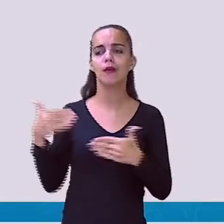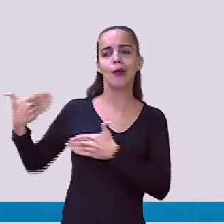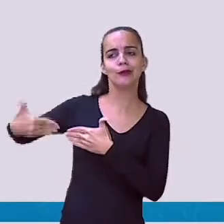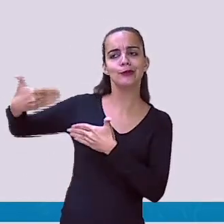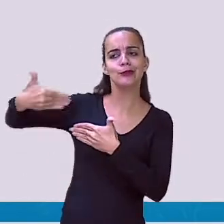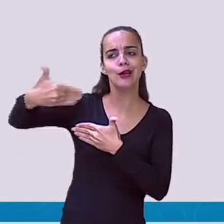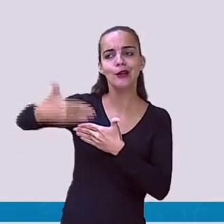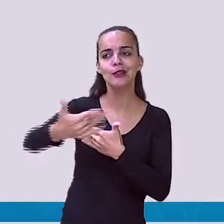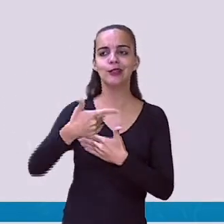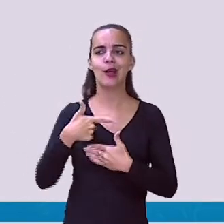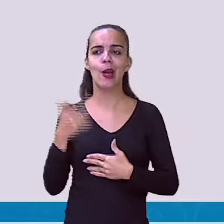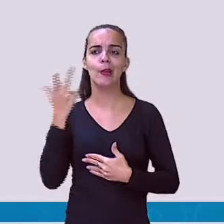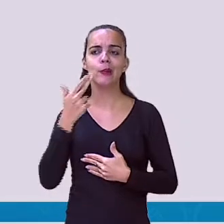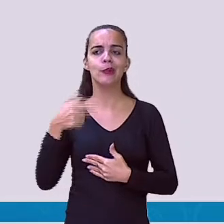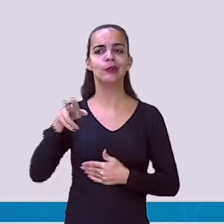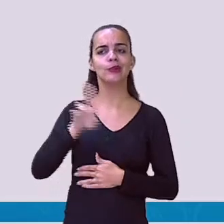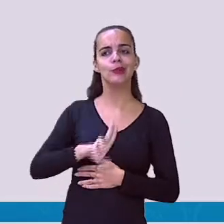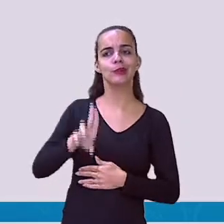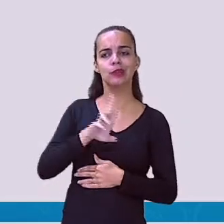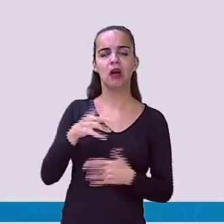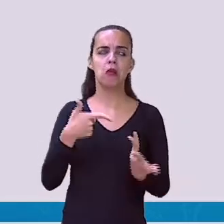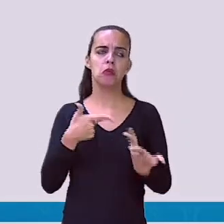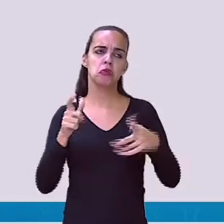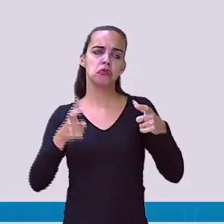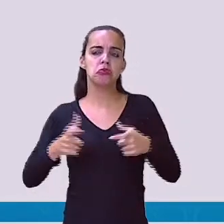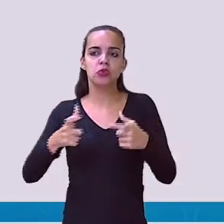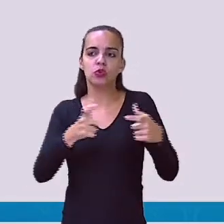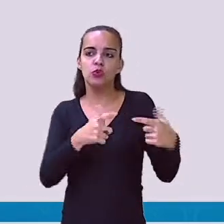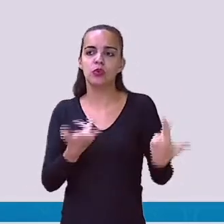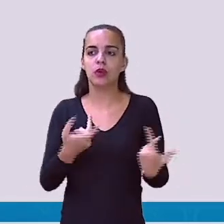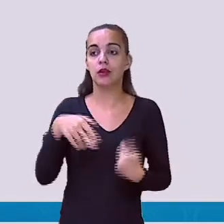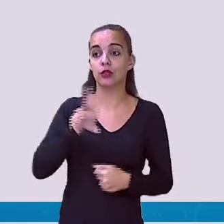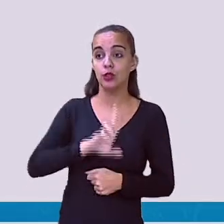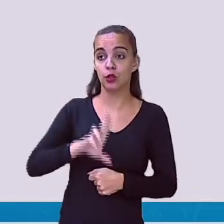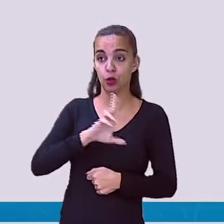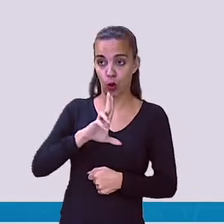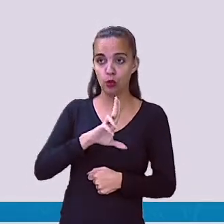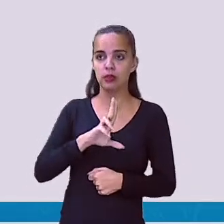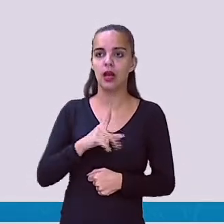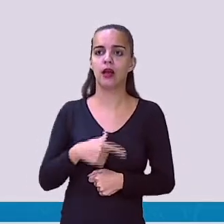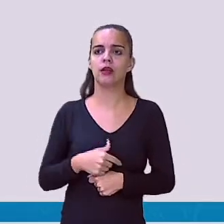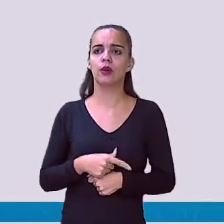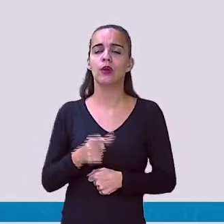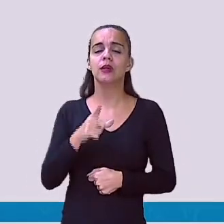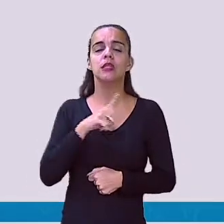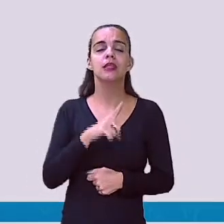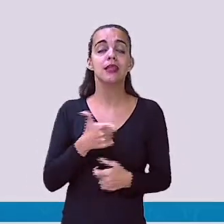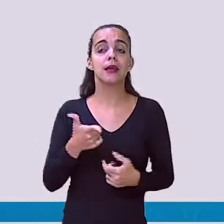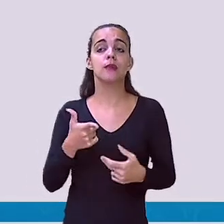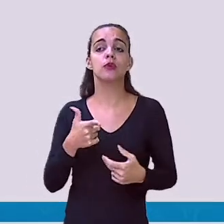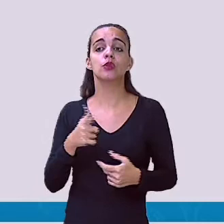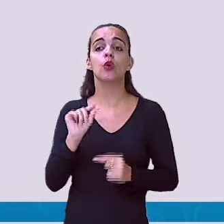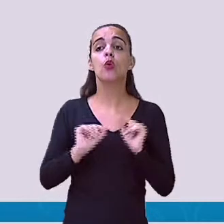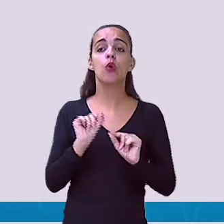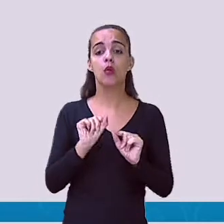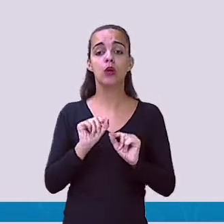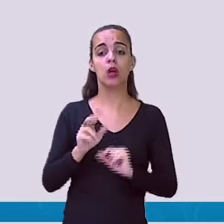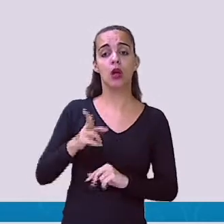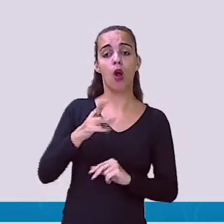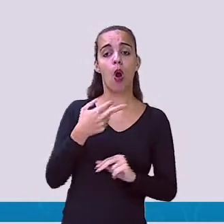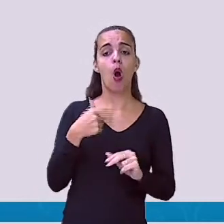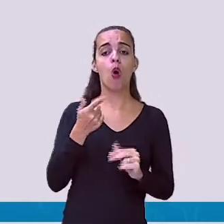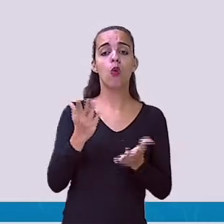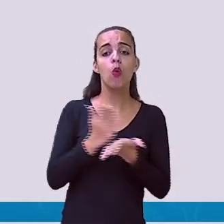a dia, aí na sua casa, nos lugares onde a gente vai, é comum a utilização